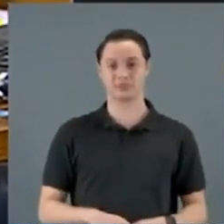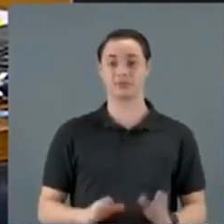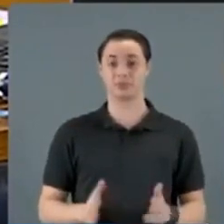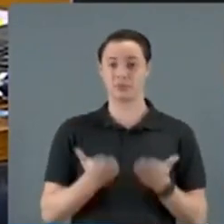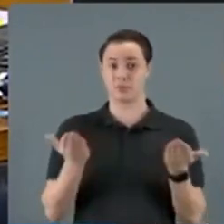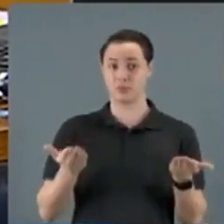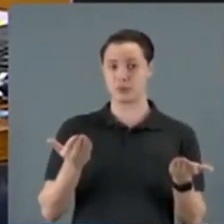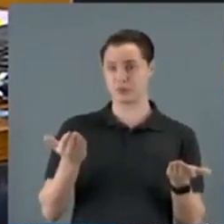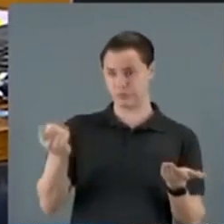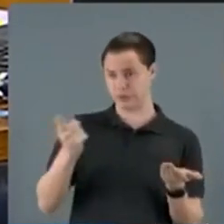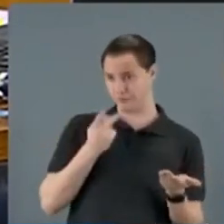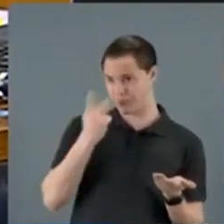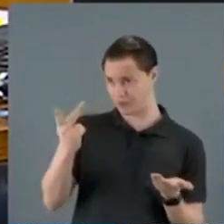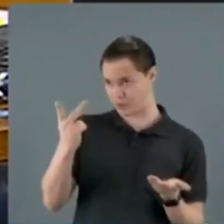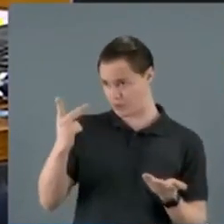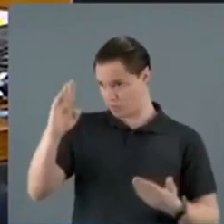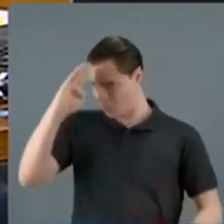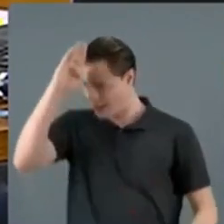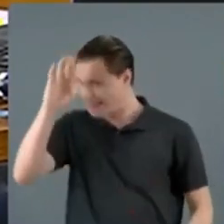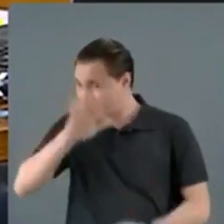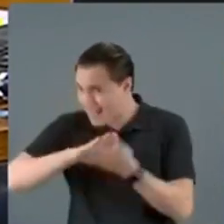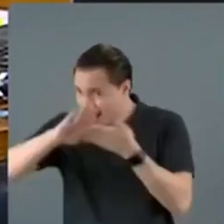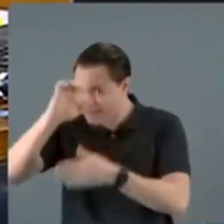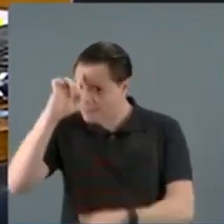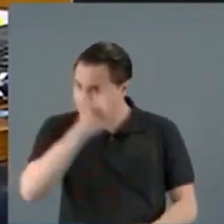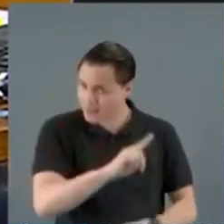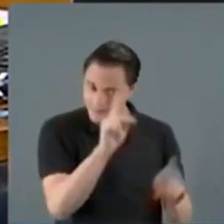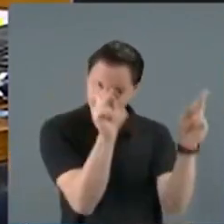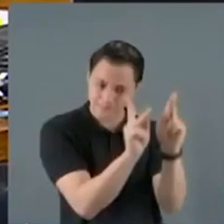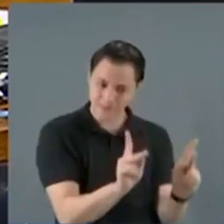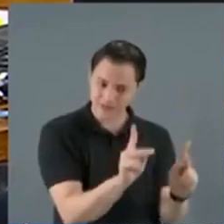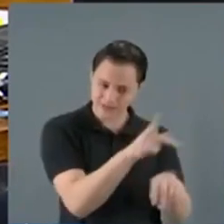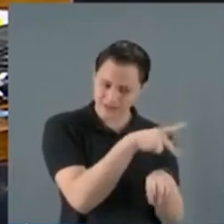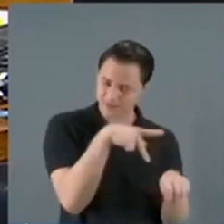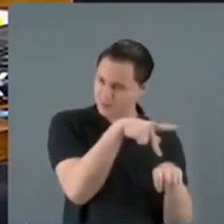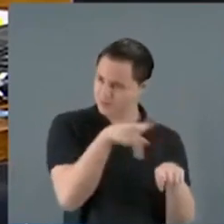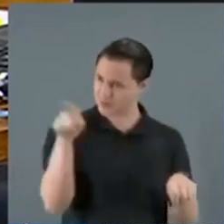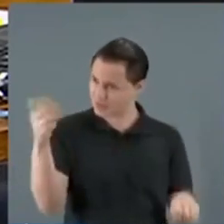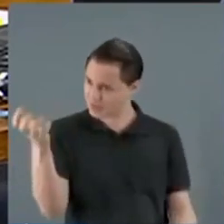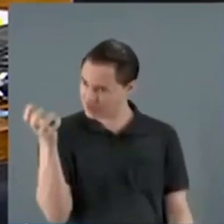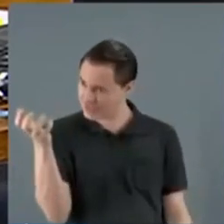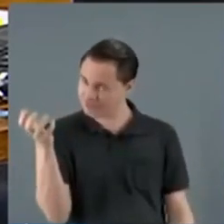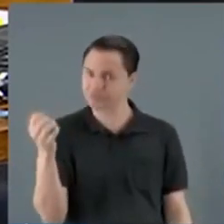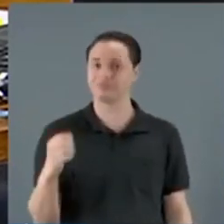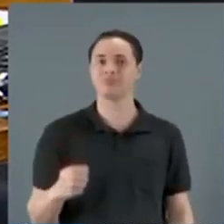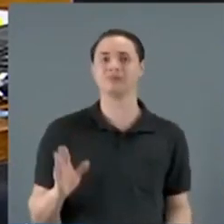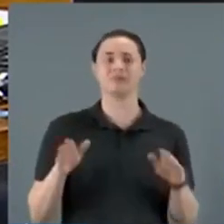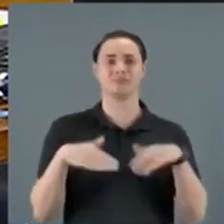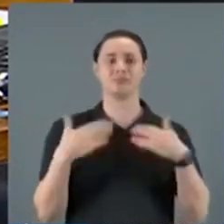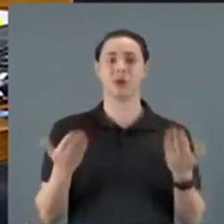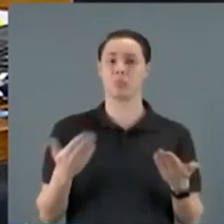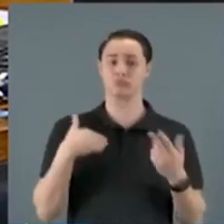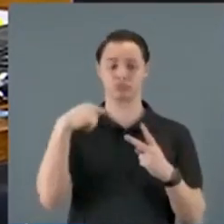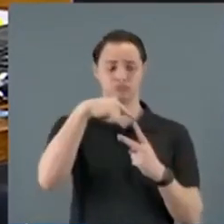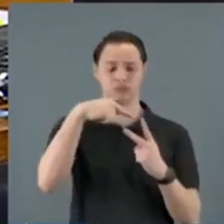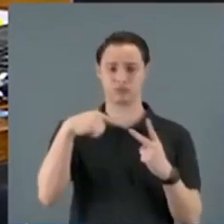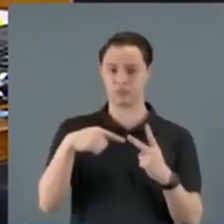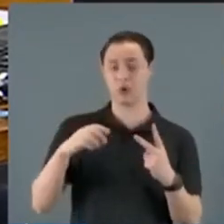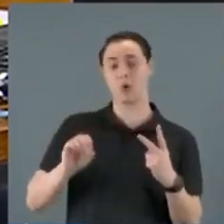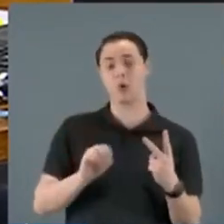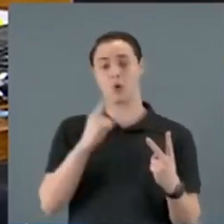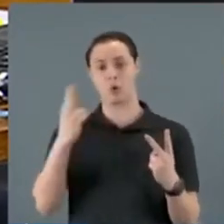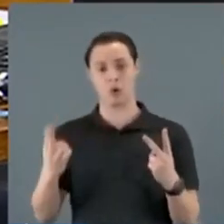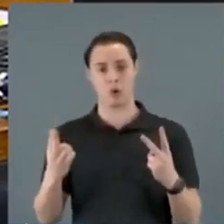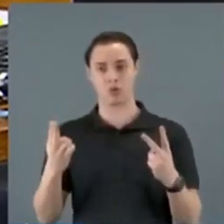E o senhor disse que o presidente não deu ordem para apaziguar o país, que é o que o senhor queria. Então, pessoal, de duas coisas.